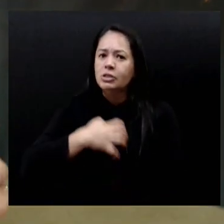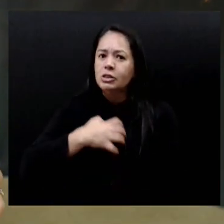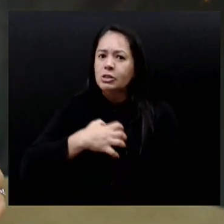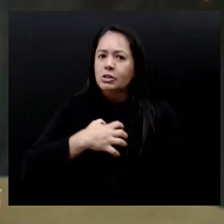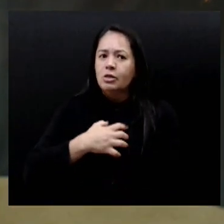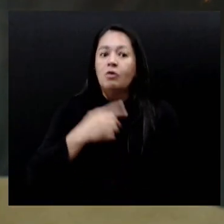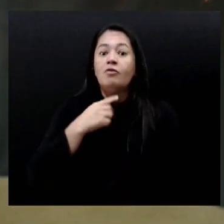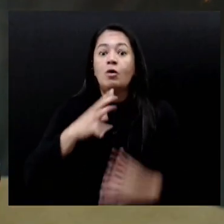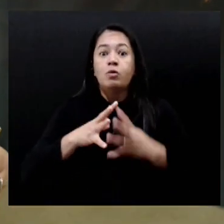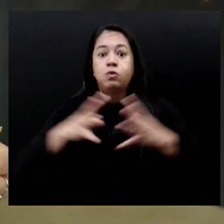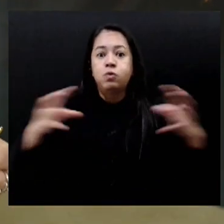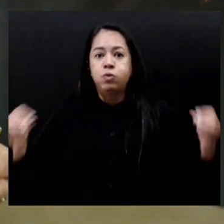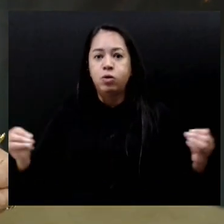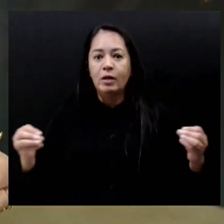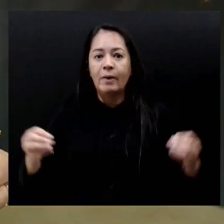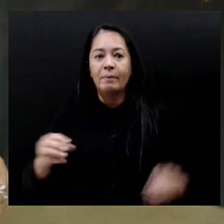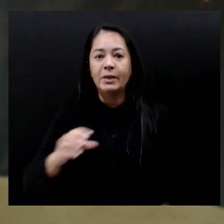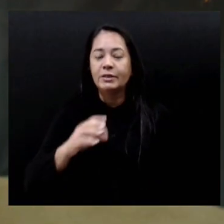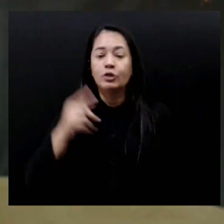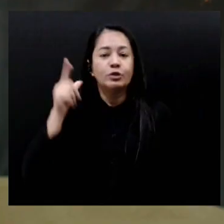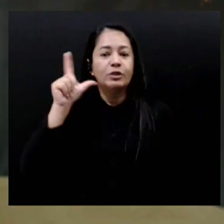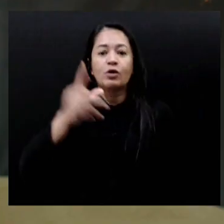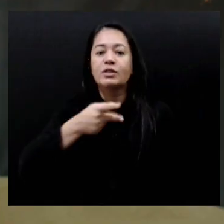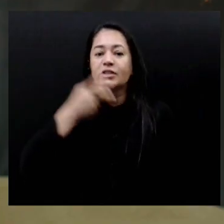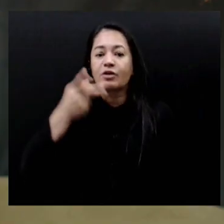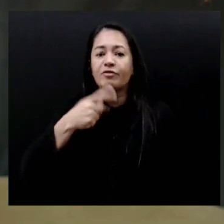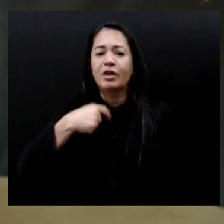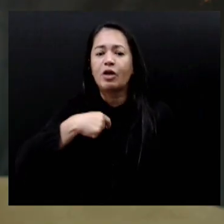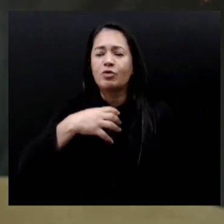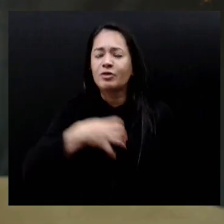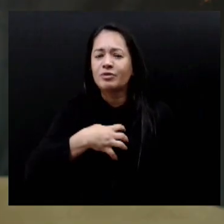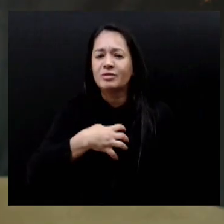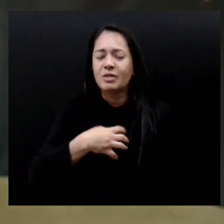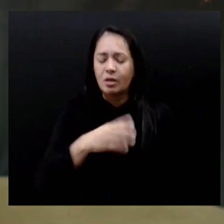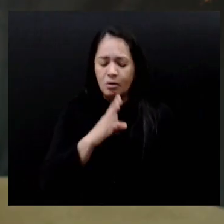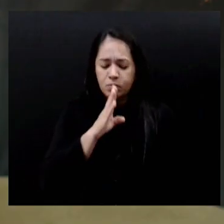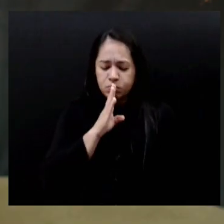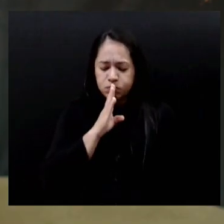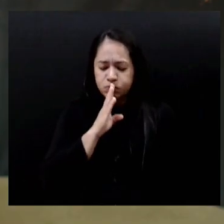o que sinto. Ficar em silêncio nesses momentos é uma forma de